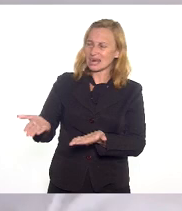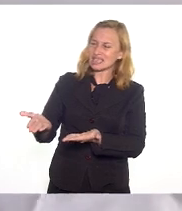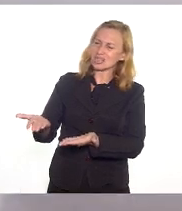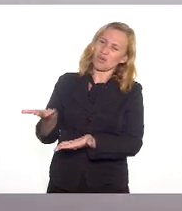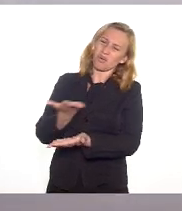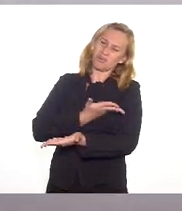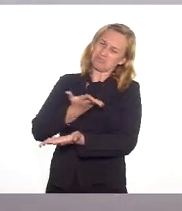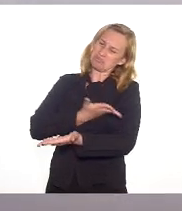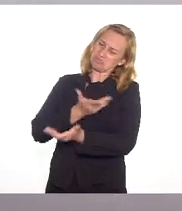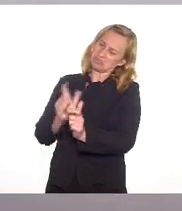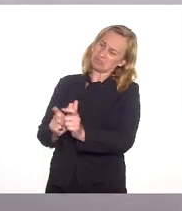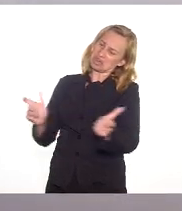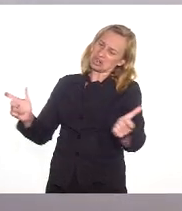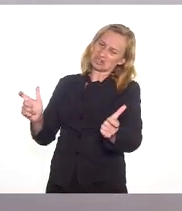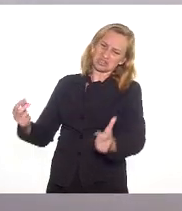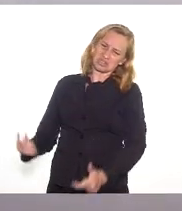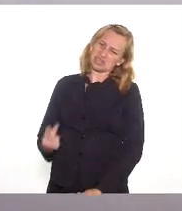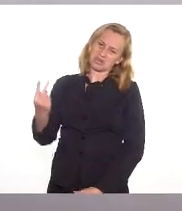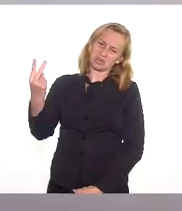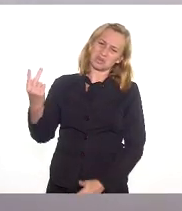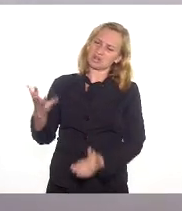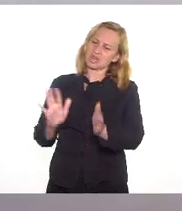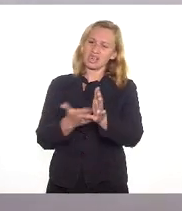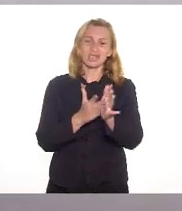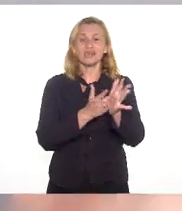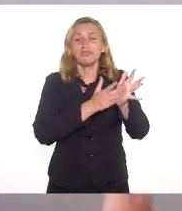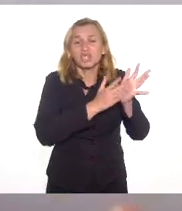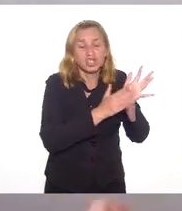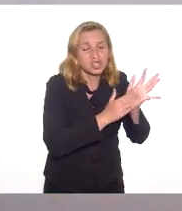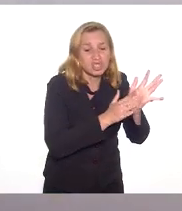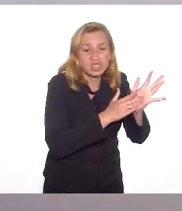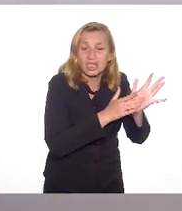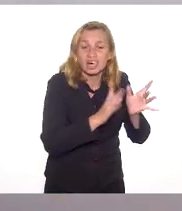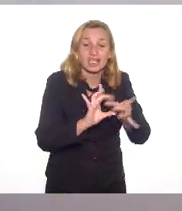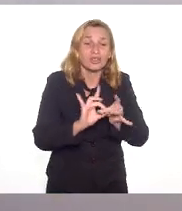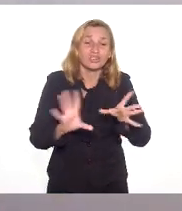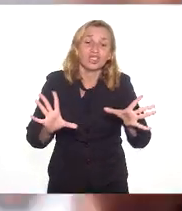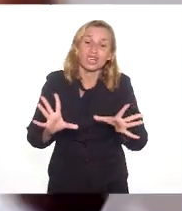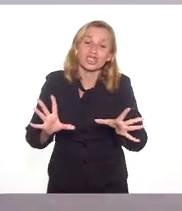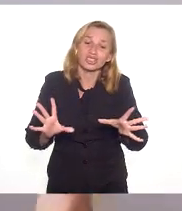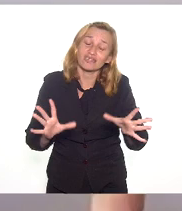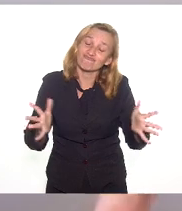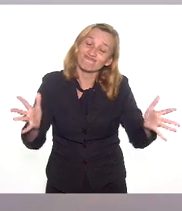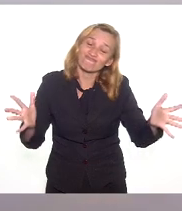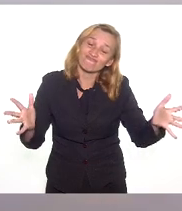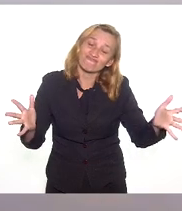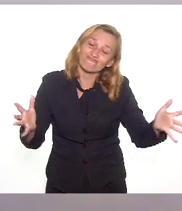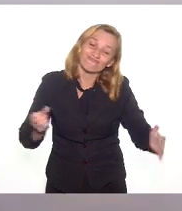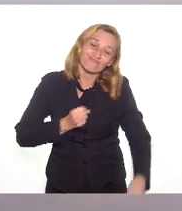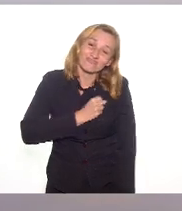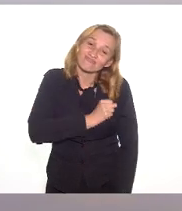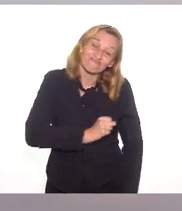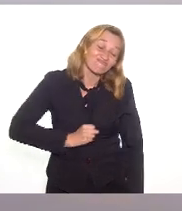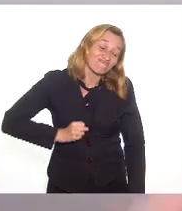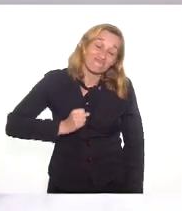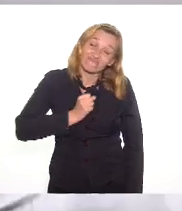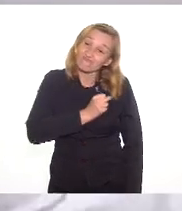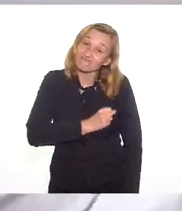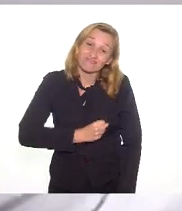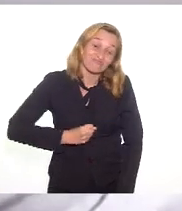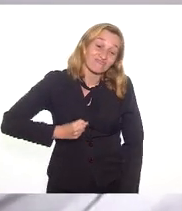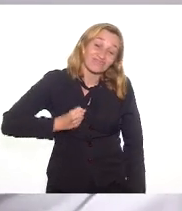grande e valoroso sambista que nos deixa e nos deixa também